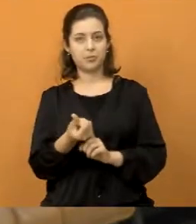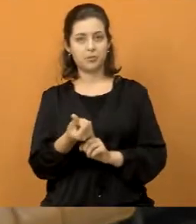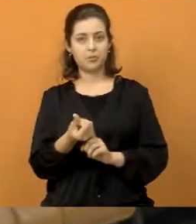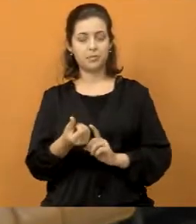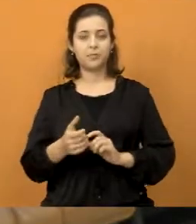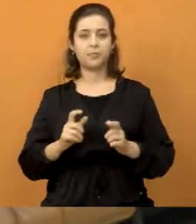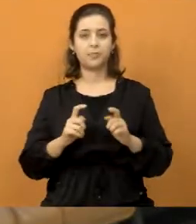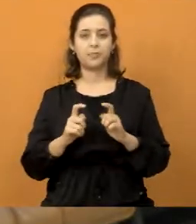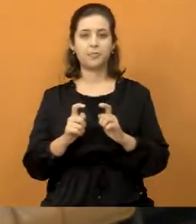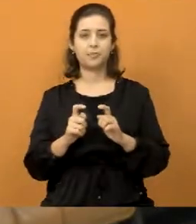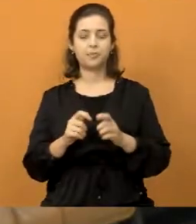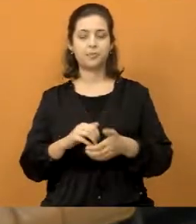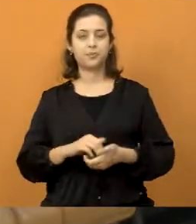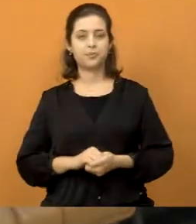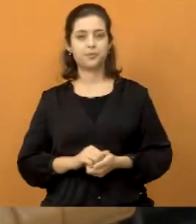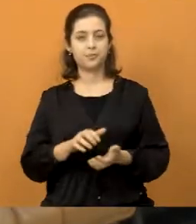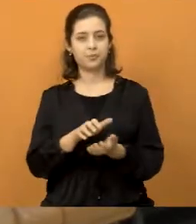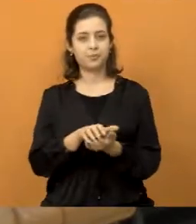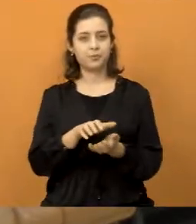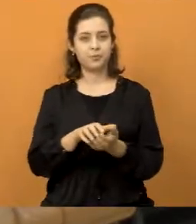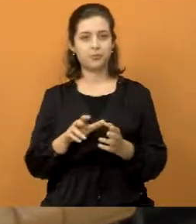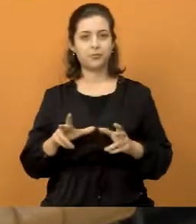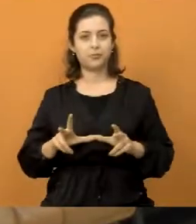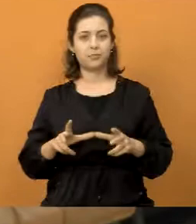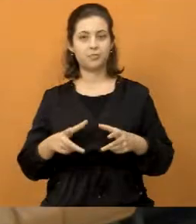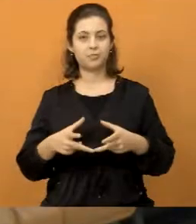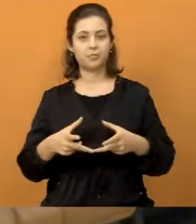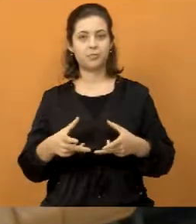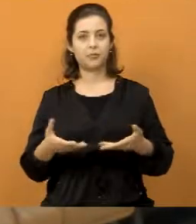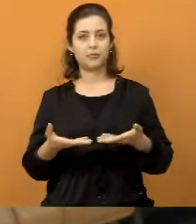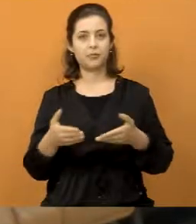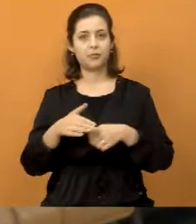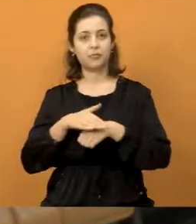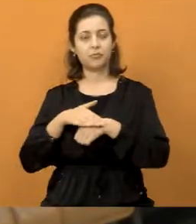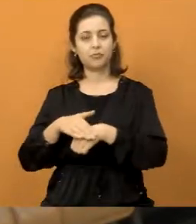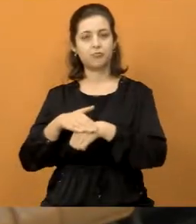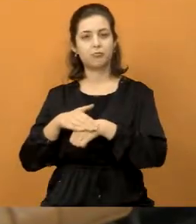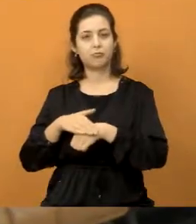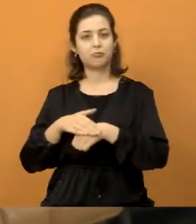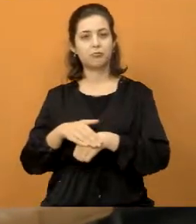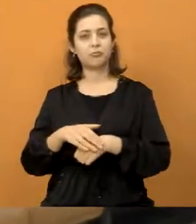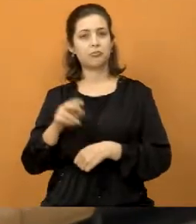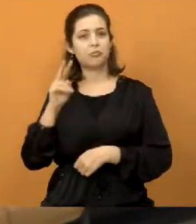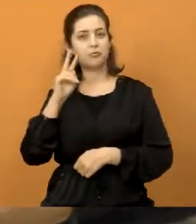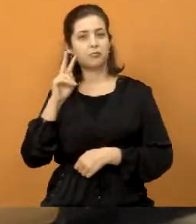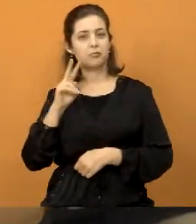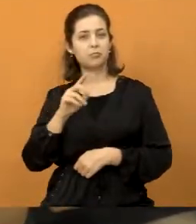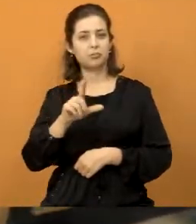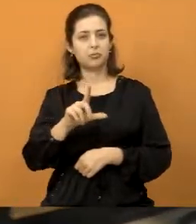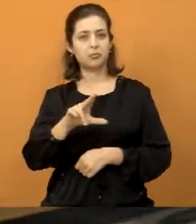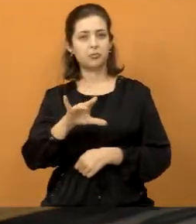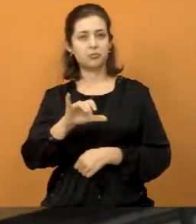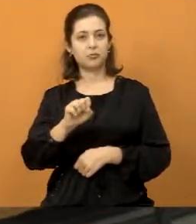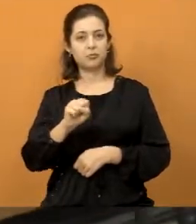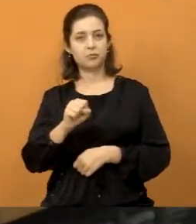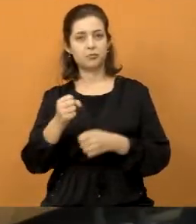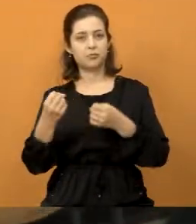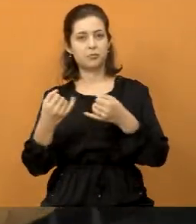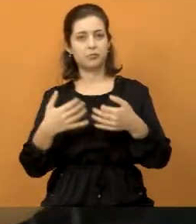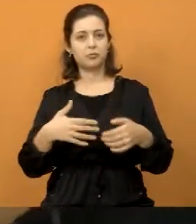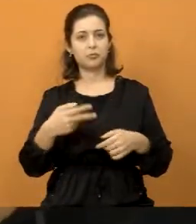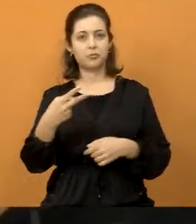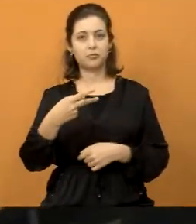16ª sessão de câmera aqui da câmara municipal de jacareí nós conversaremos um pouco com o vereador luiz flávio que irá falar do